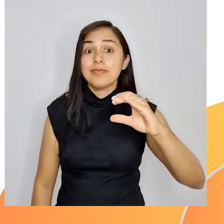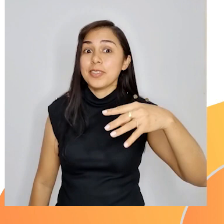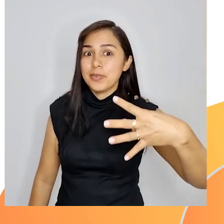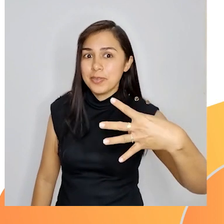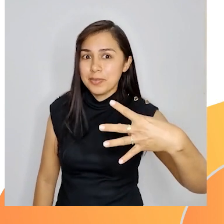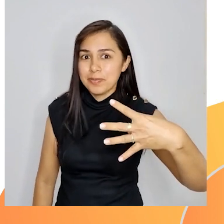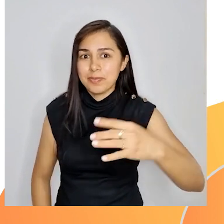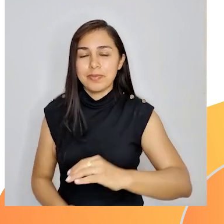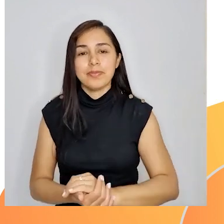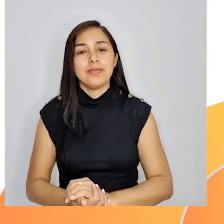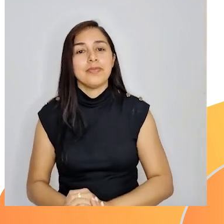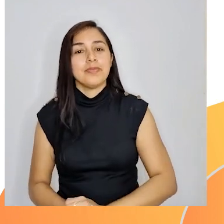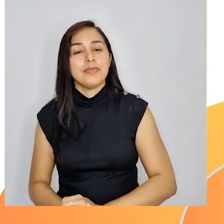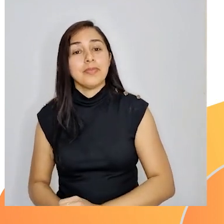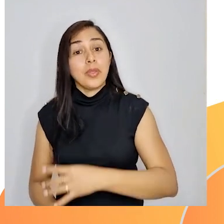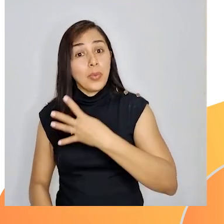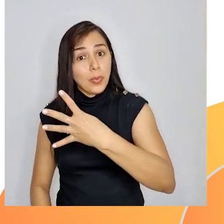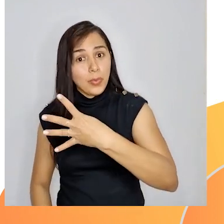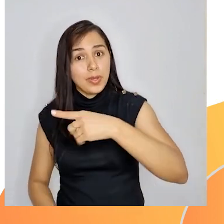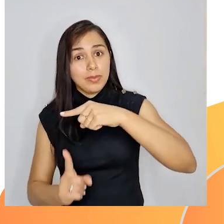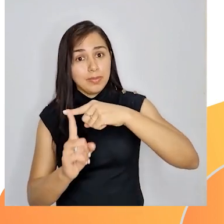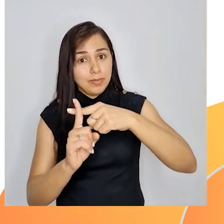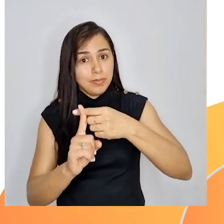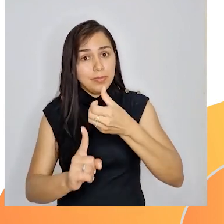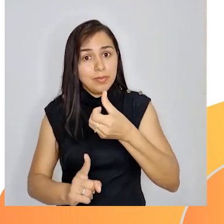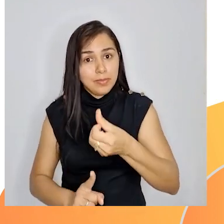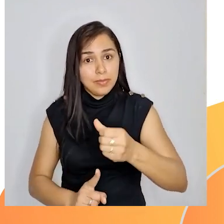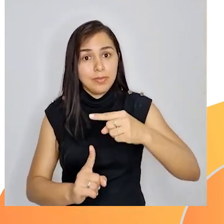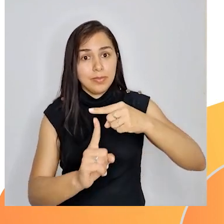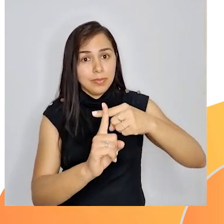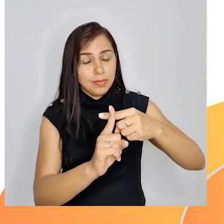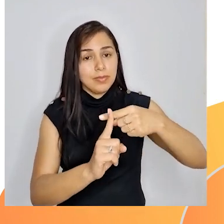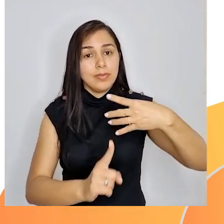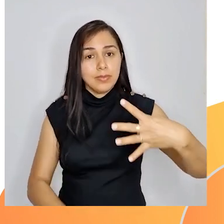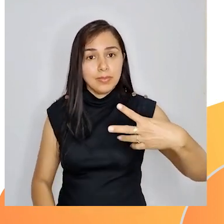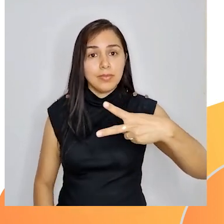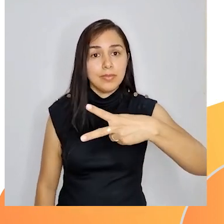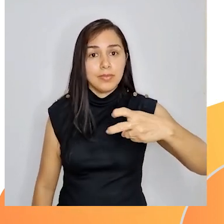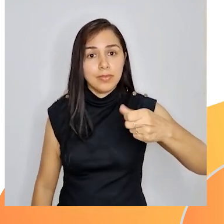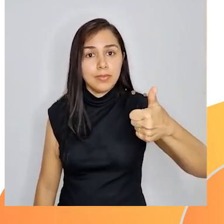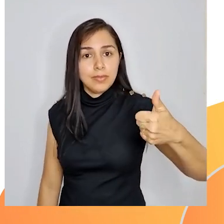esse ladozinho aqui todo ele tem a medida de 14